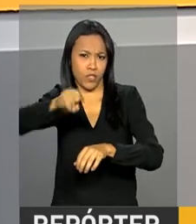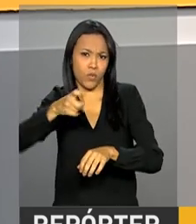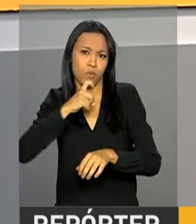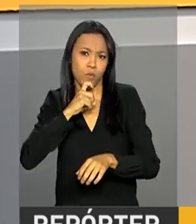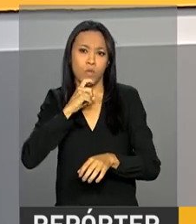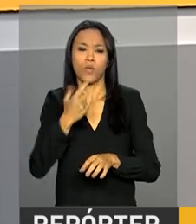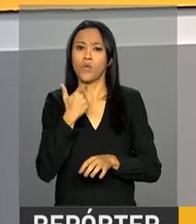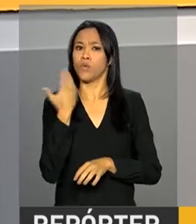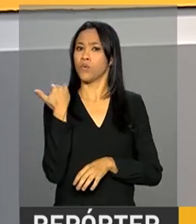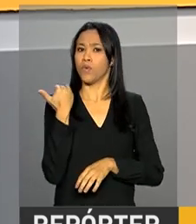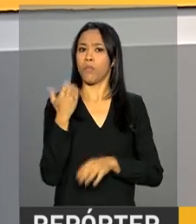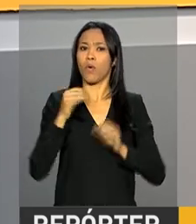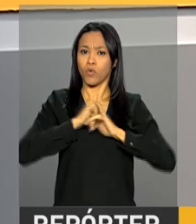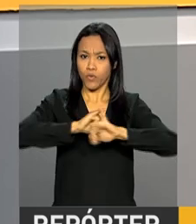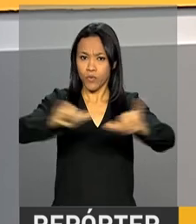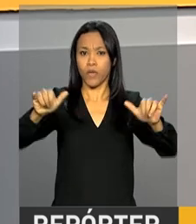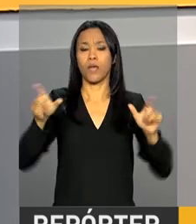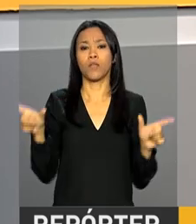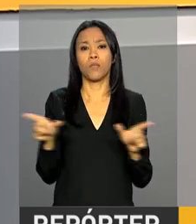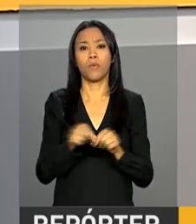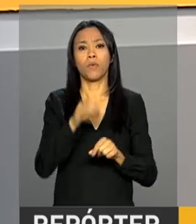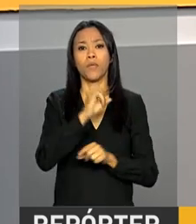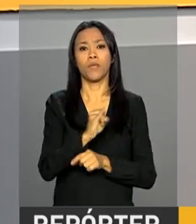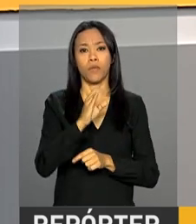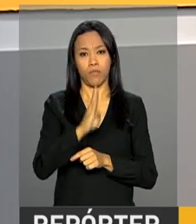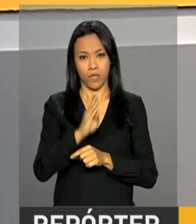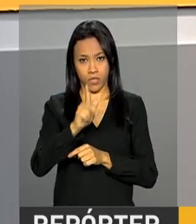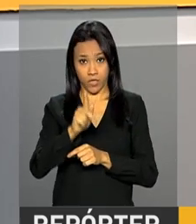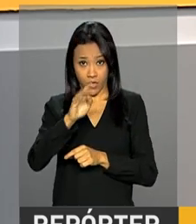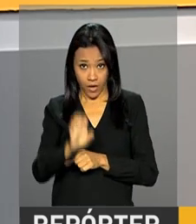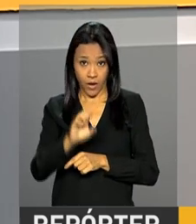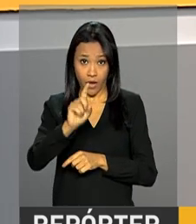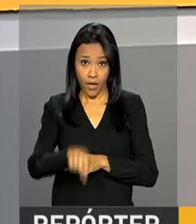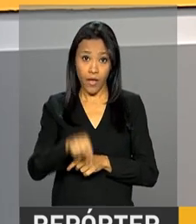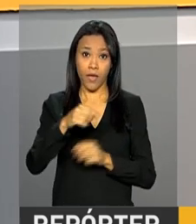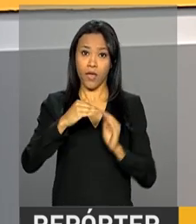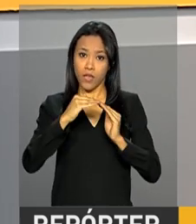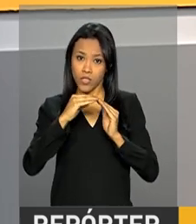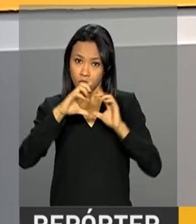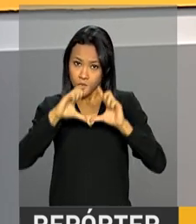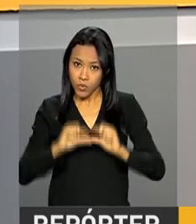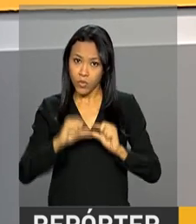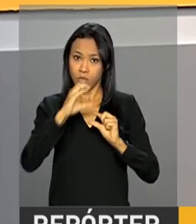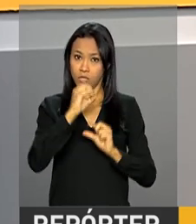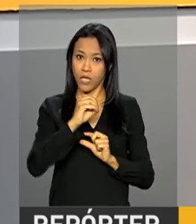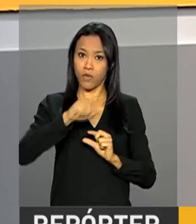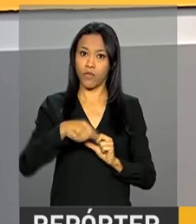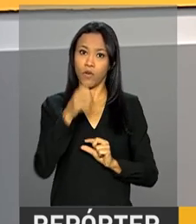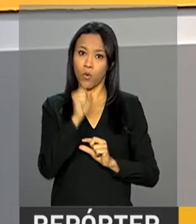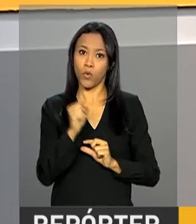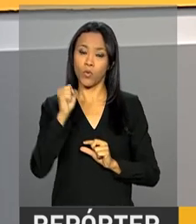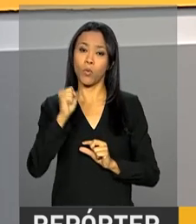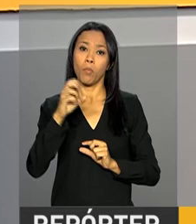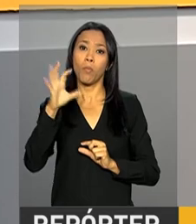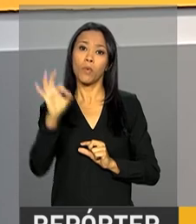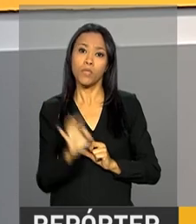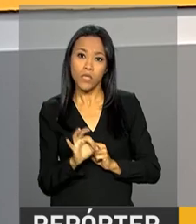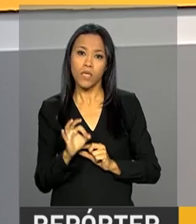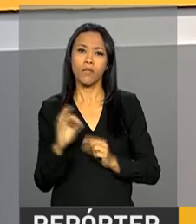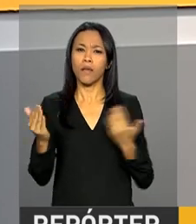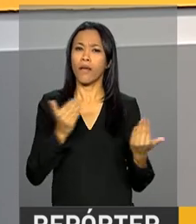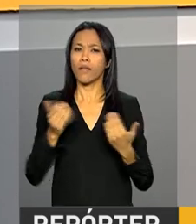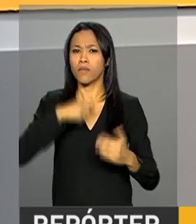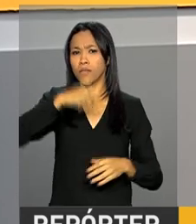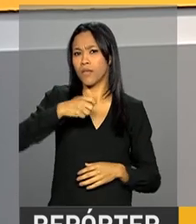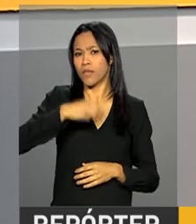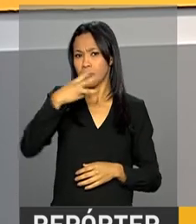foram divulgados agora há pouco pelo IBGE. É um recuo de 0,8 ponto percentual em relação ao trimestre